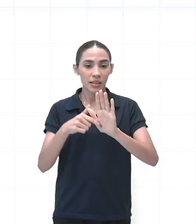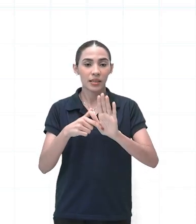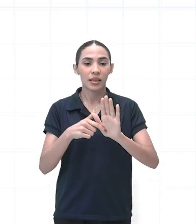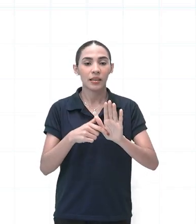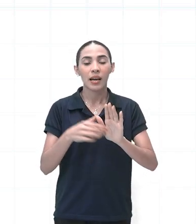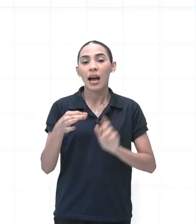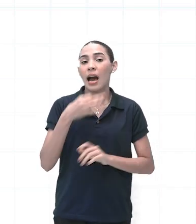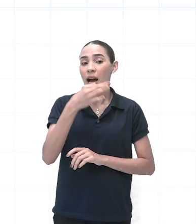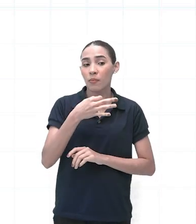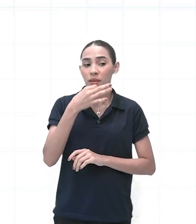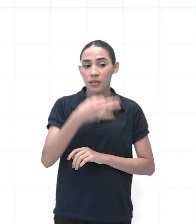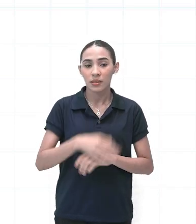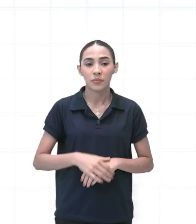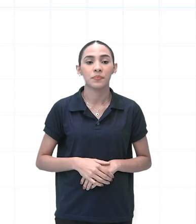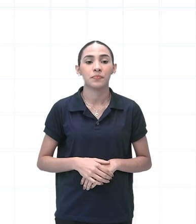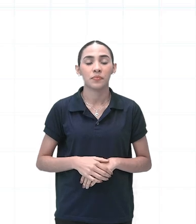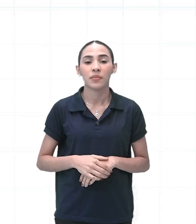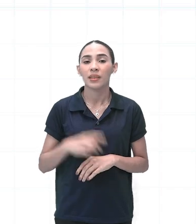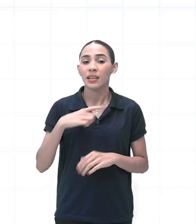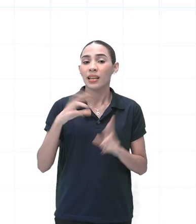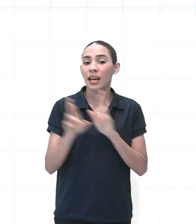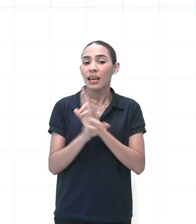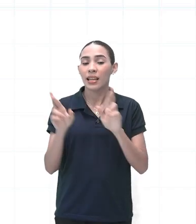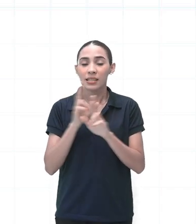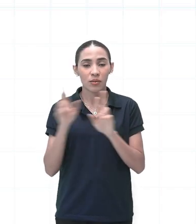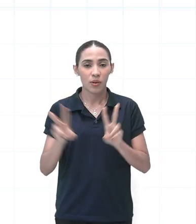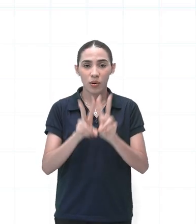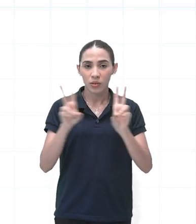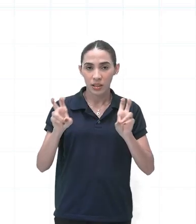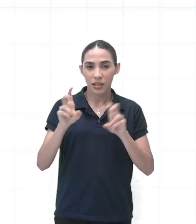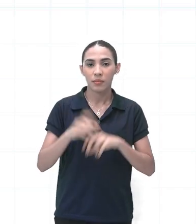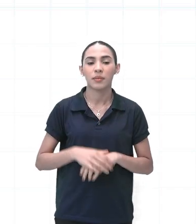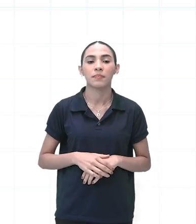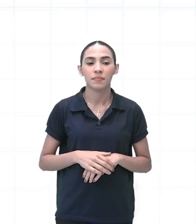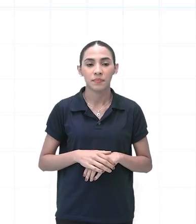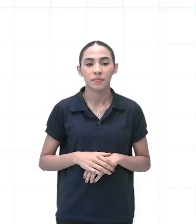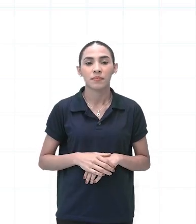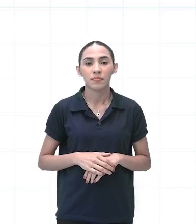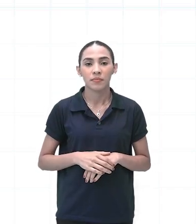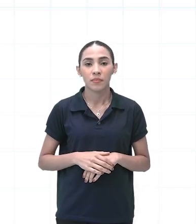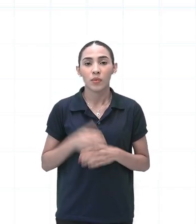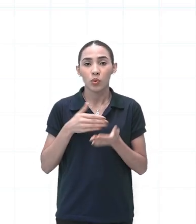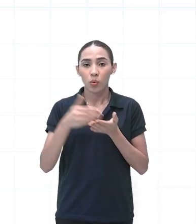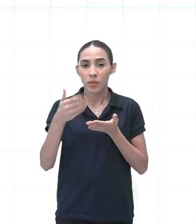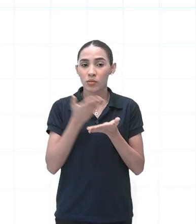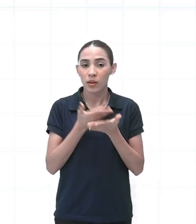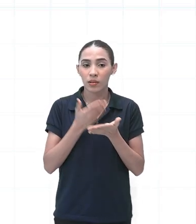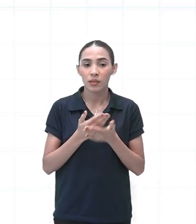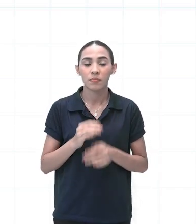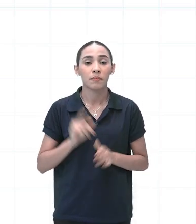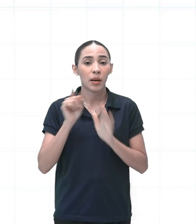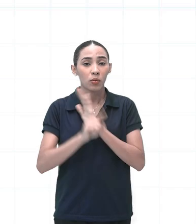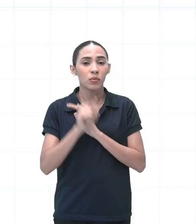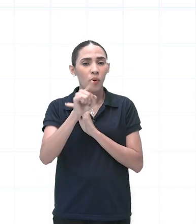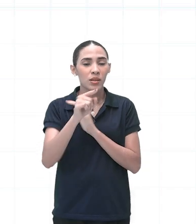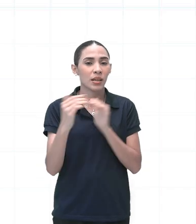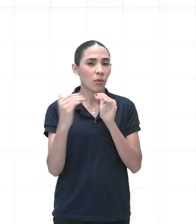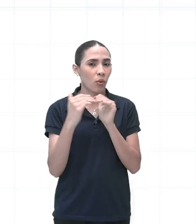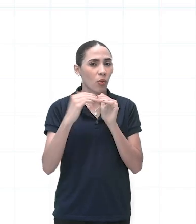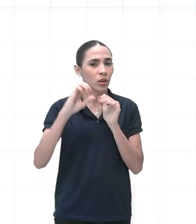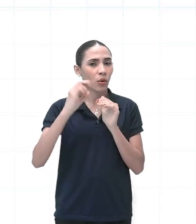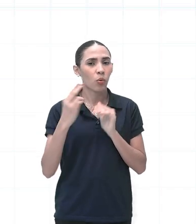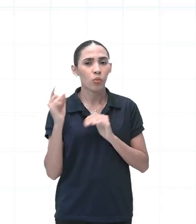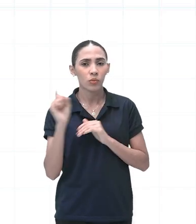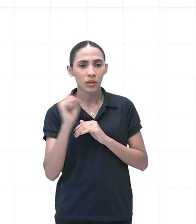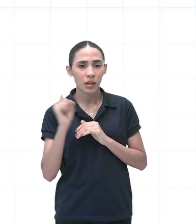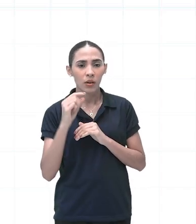movimento argumentativo. Ele está relacionado com a nossa temática lá do início da nossa aula. A pergunta, você é a